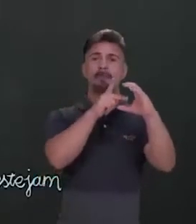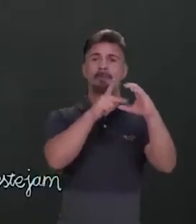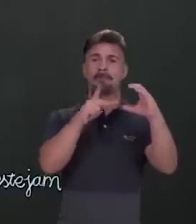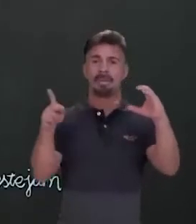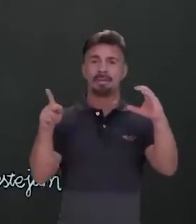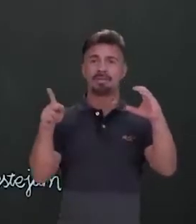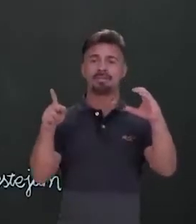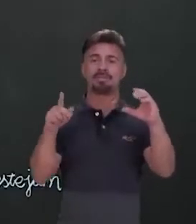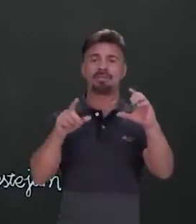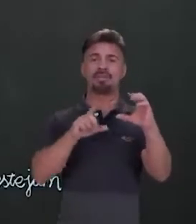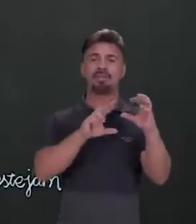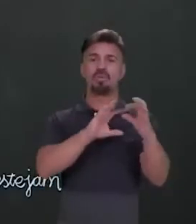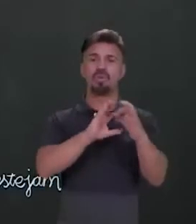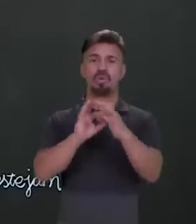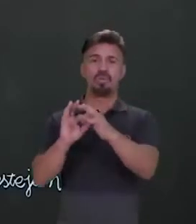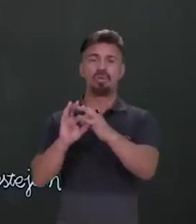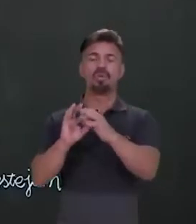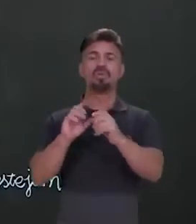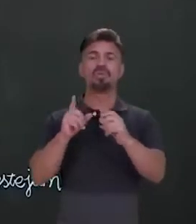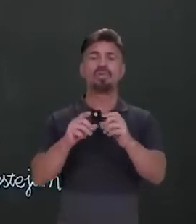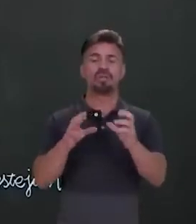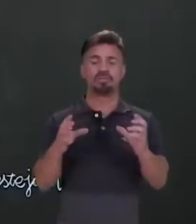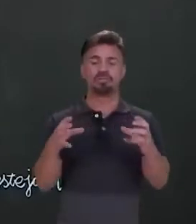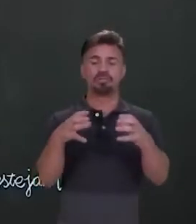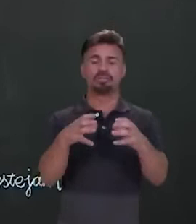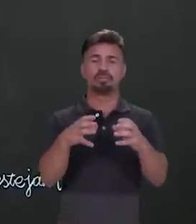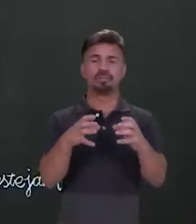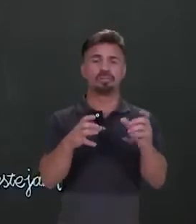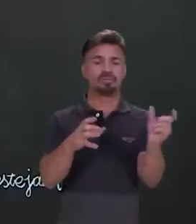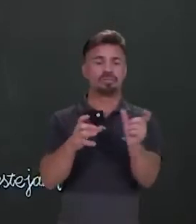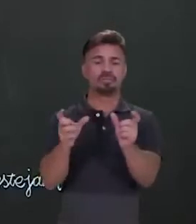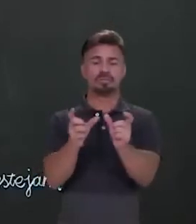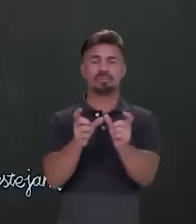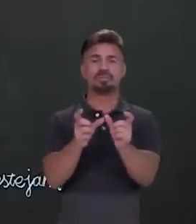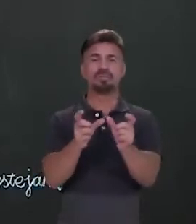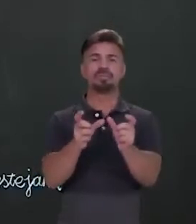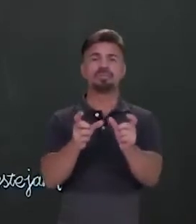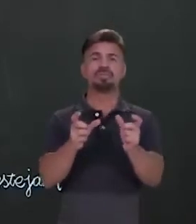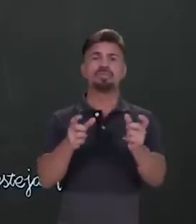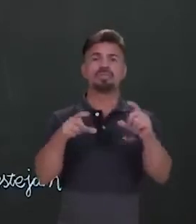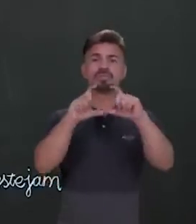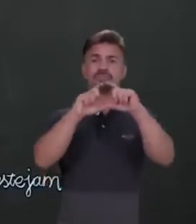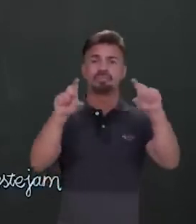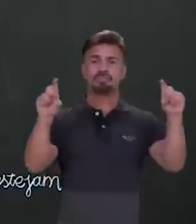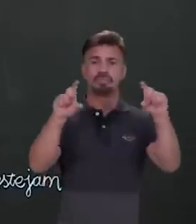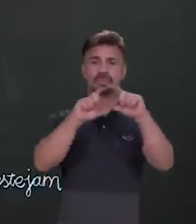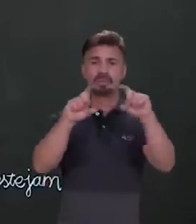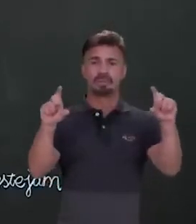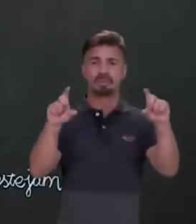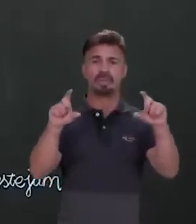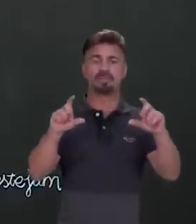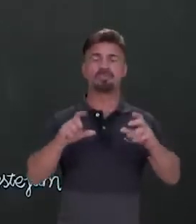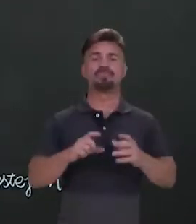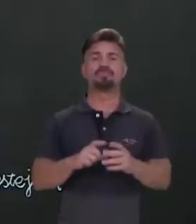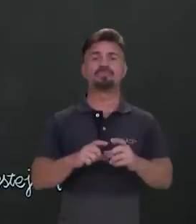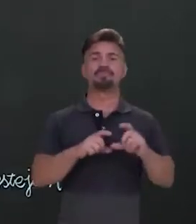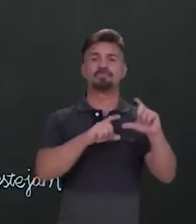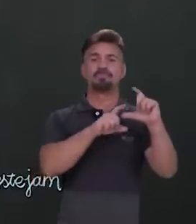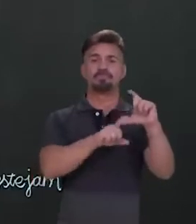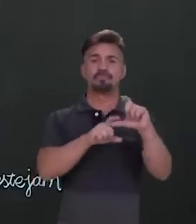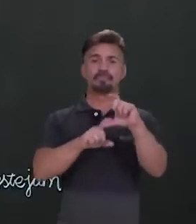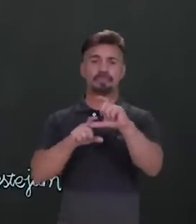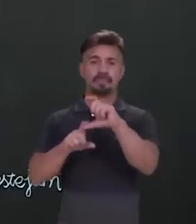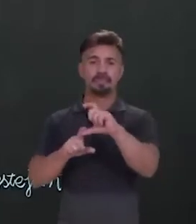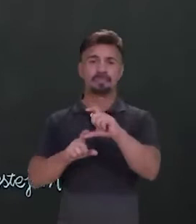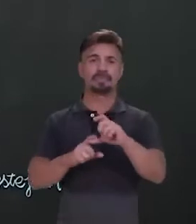período, sintaticamente falando, é um conjunto de orações. Nesse caso, a gente está fazendo um estudo de uma oração principal e uma oração subordinada, por isso o